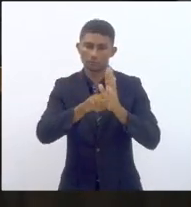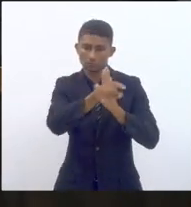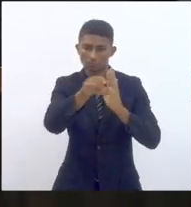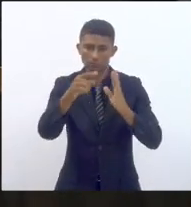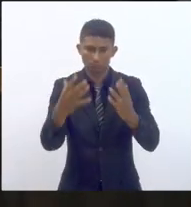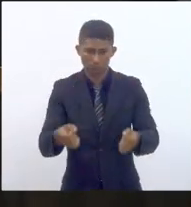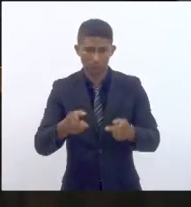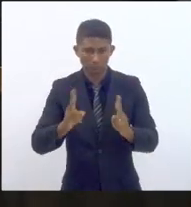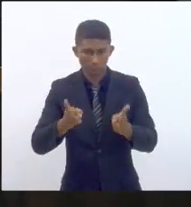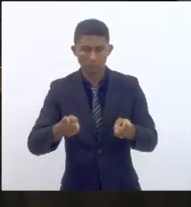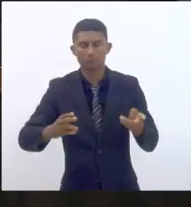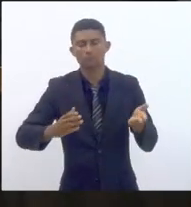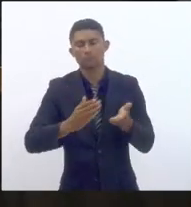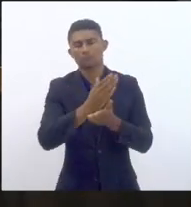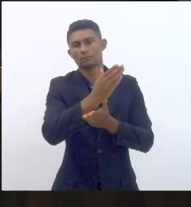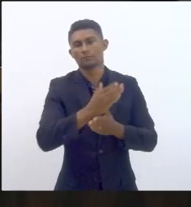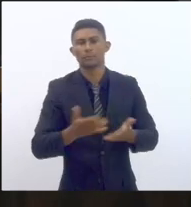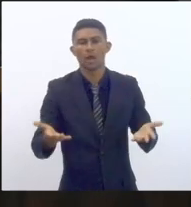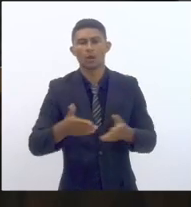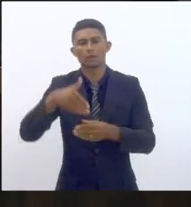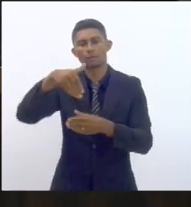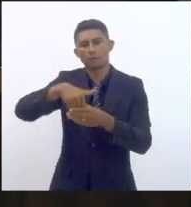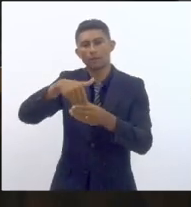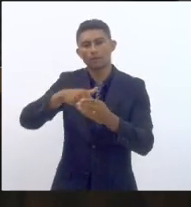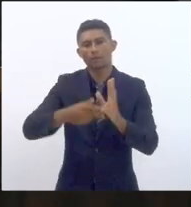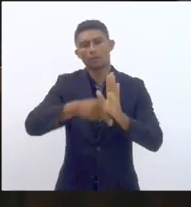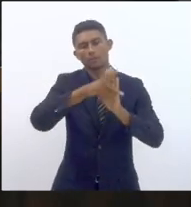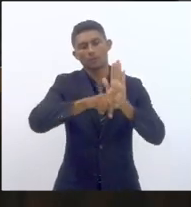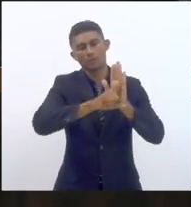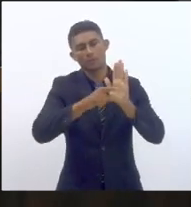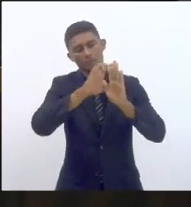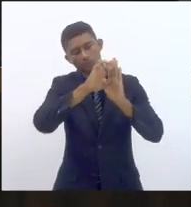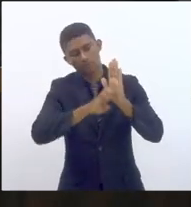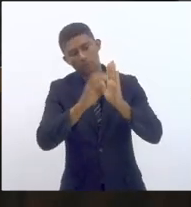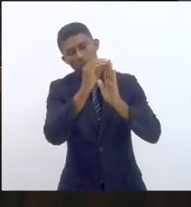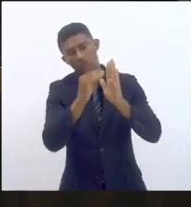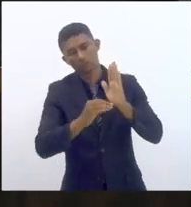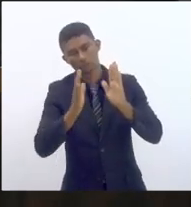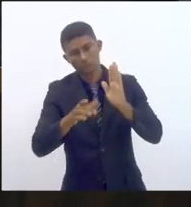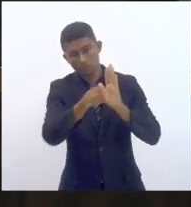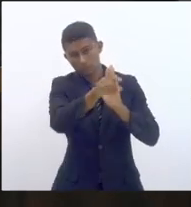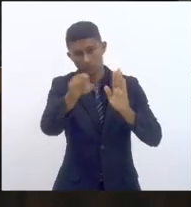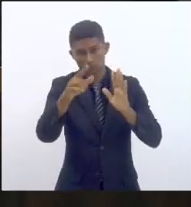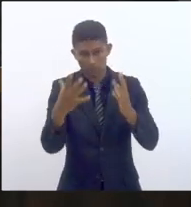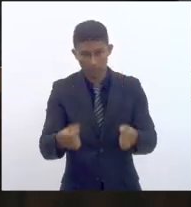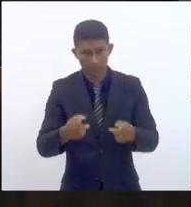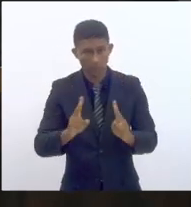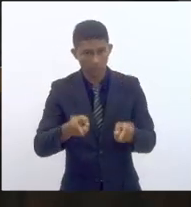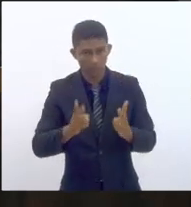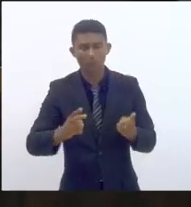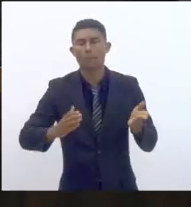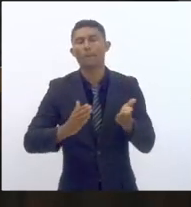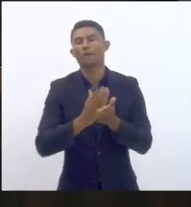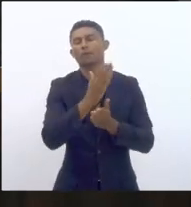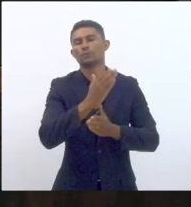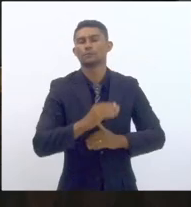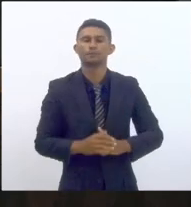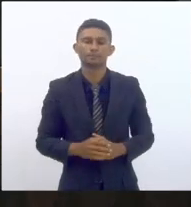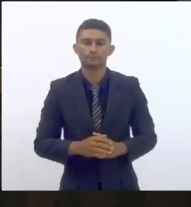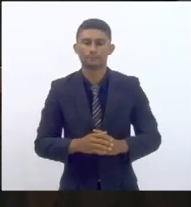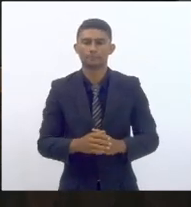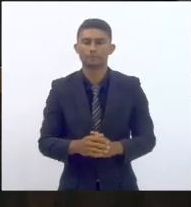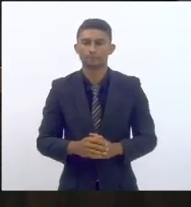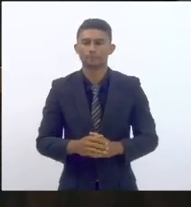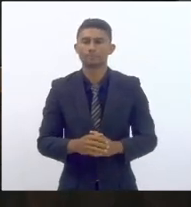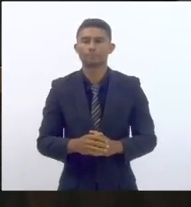aprovam, permaneçam como estão, aprovado. Em votação, projeto assim emendado. Senhores que aprovam, permaneçam como estão, aprovado.